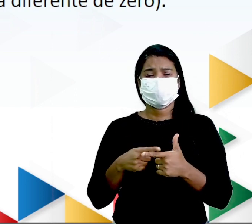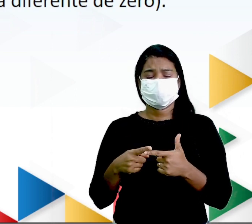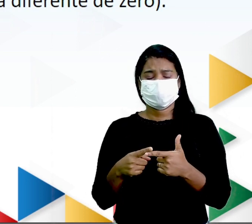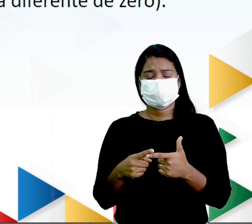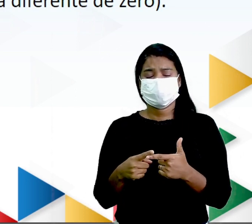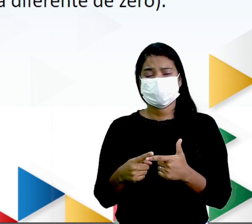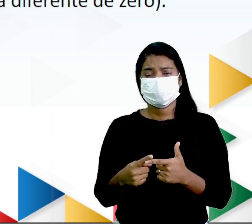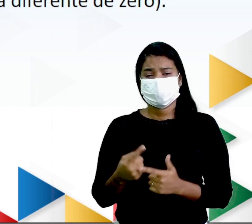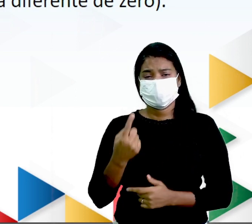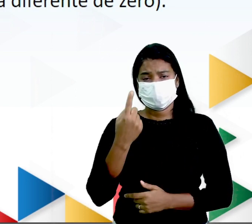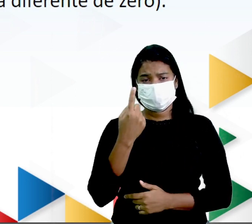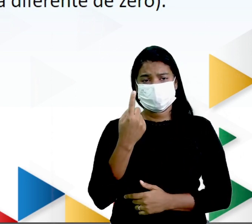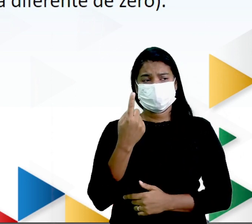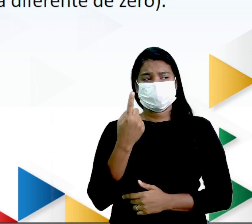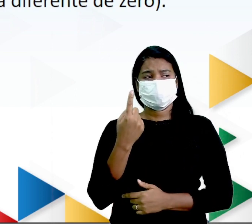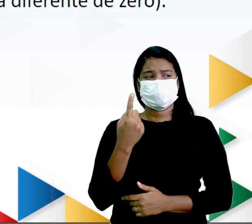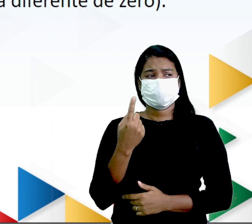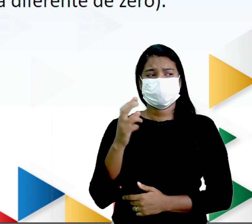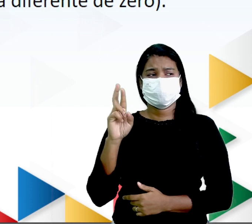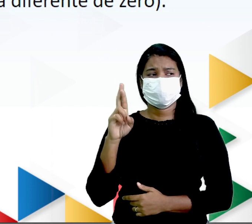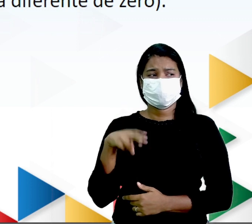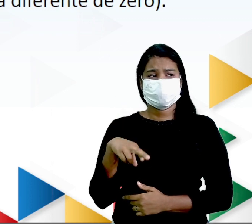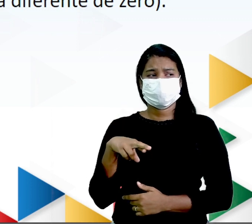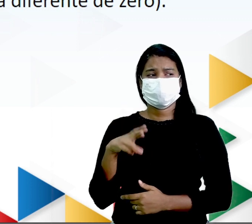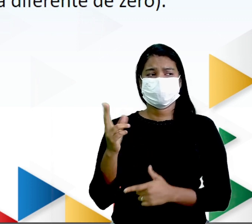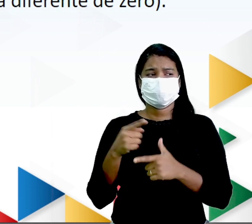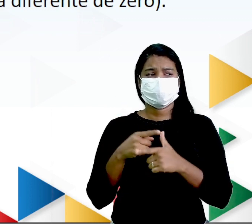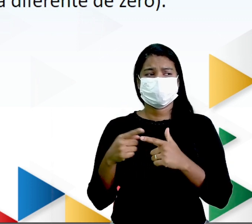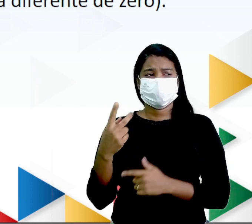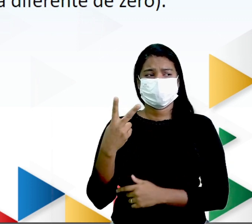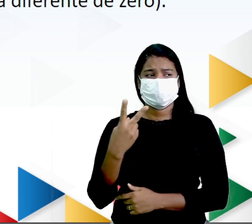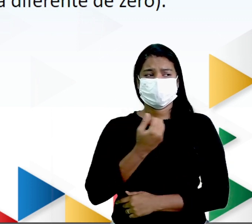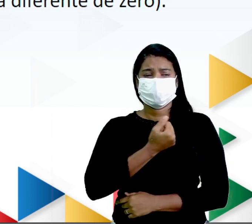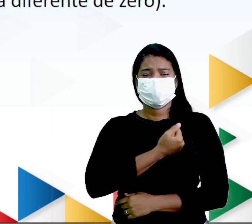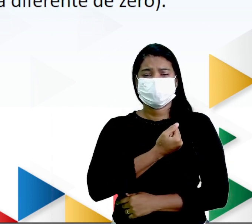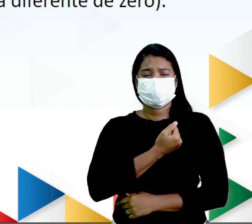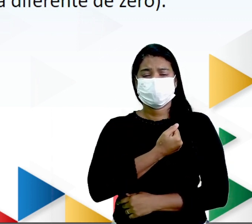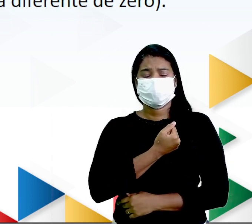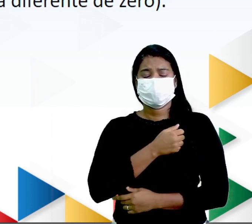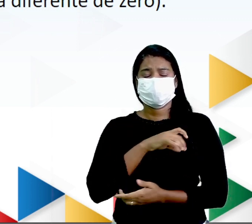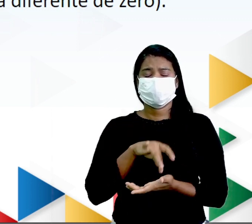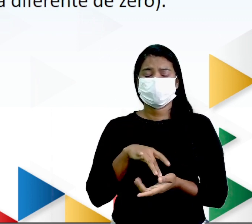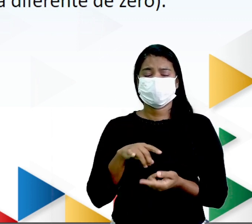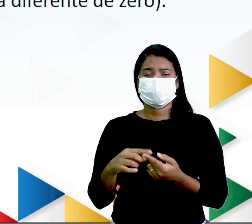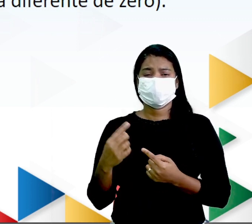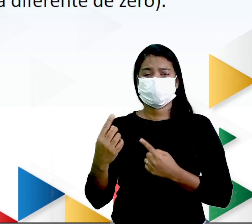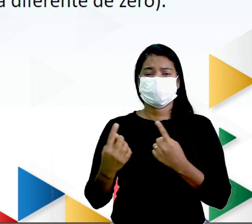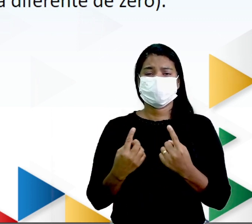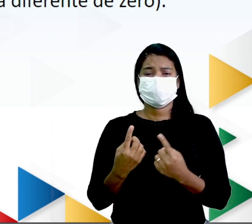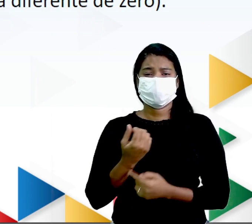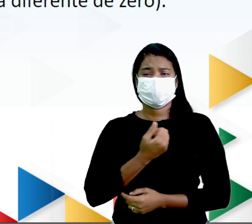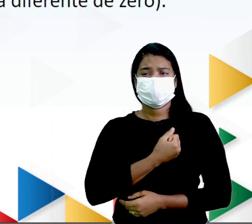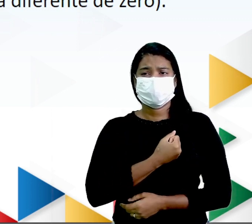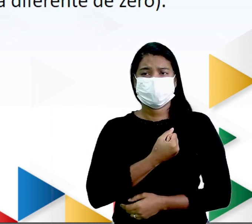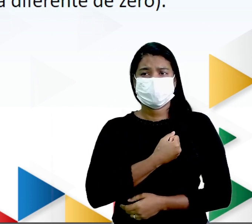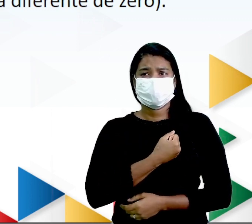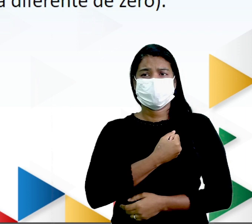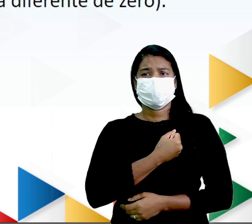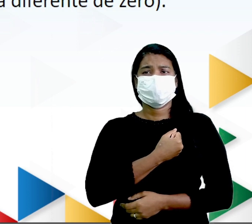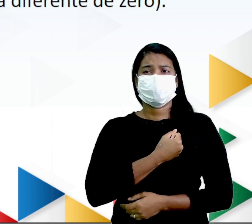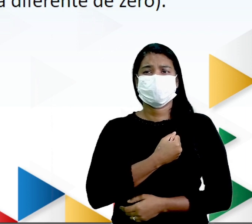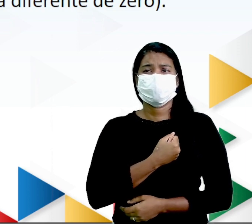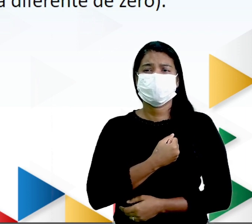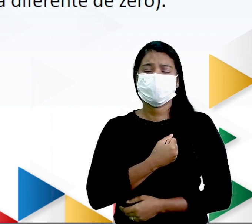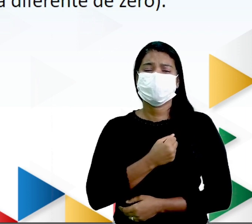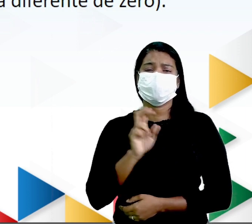Então, uma razão em uma divisão entre 2 números ou quociente de um pelo outro, de forma